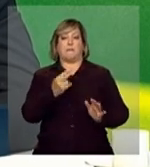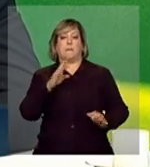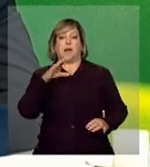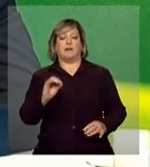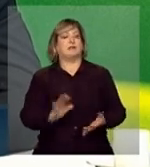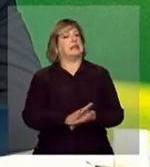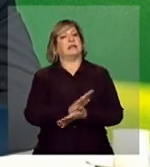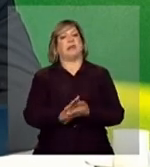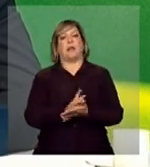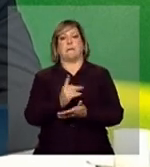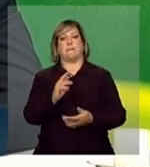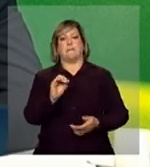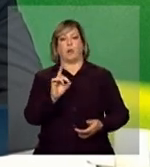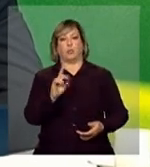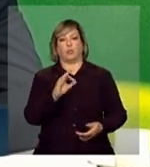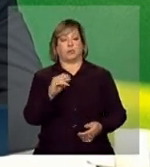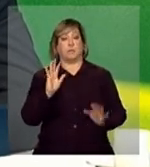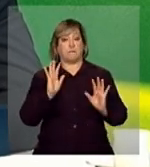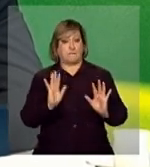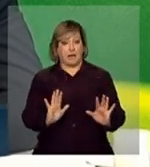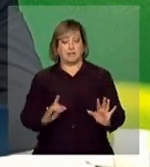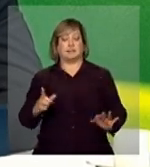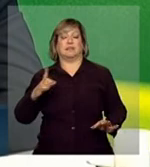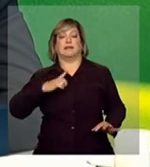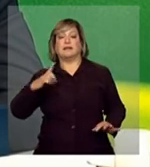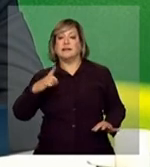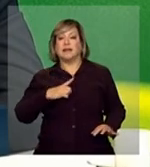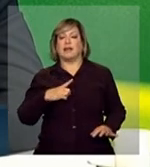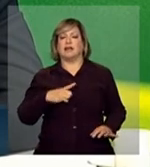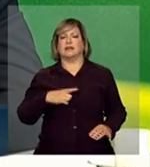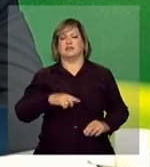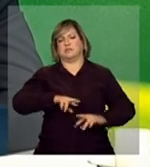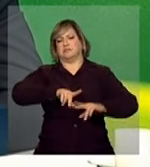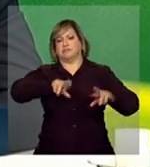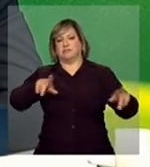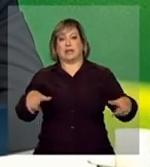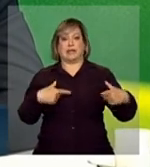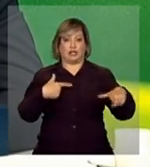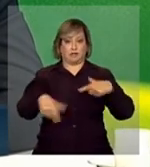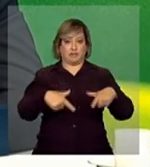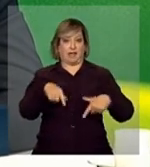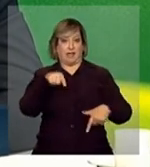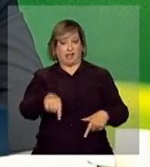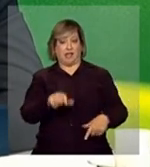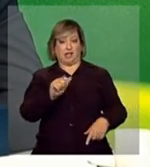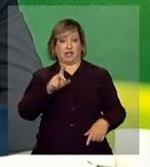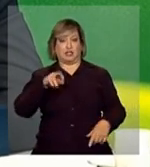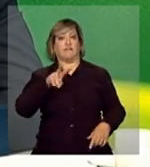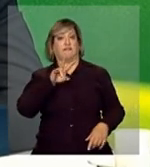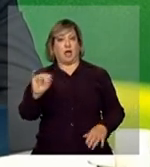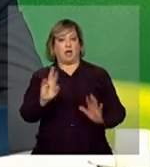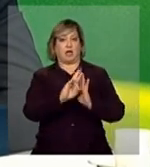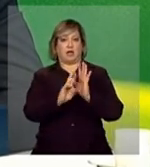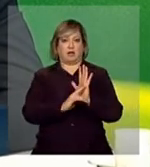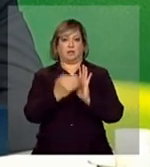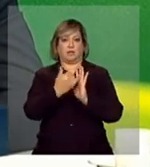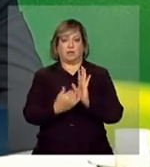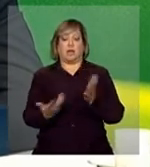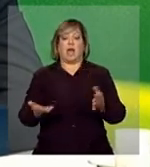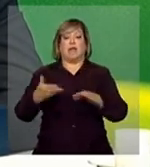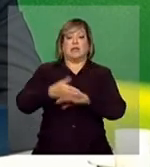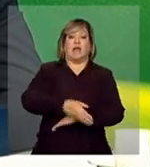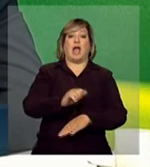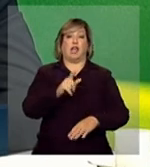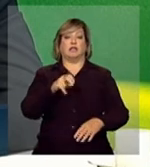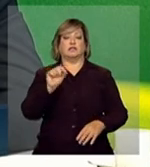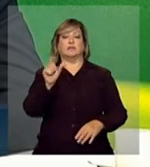produção, né? Mas tem toda uma série de atividades que essa agência vai regular. A entrada dos agentes, o